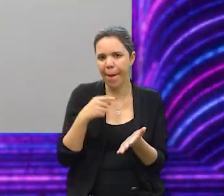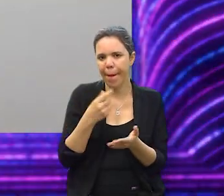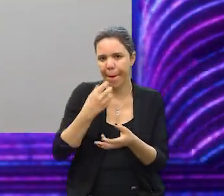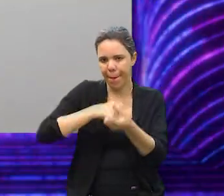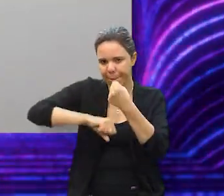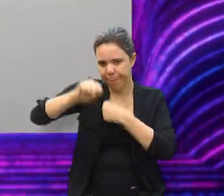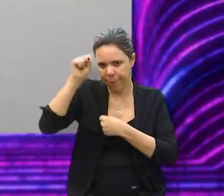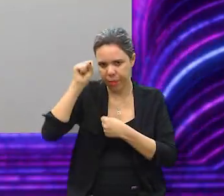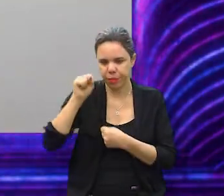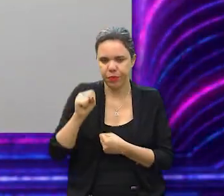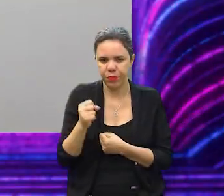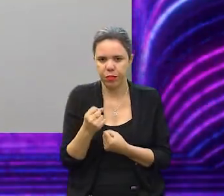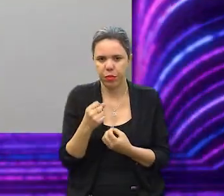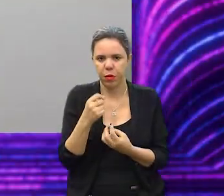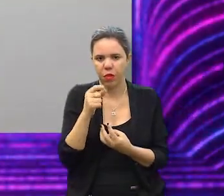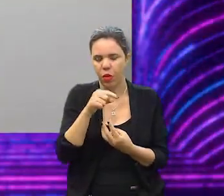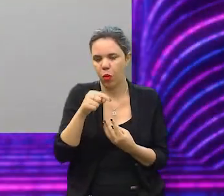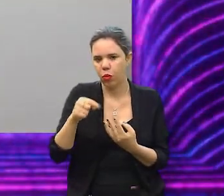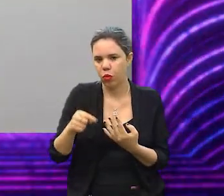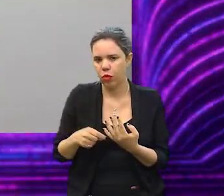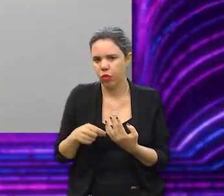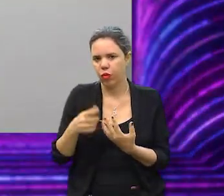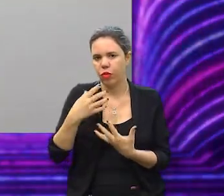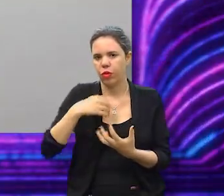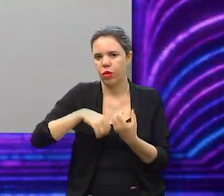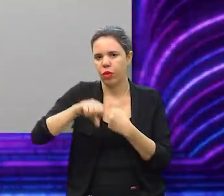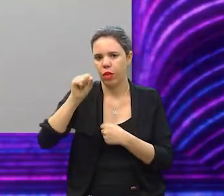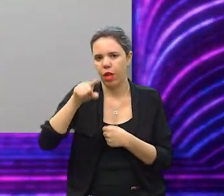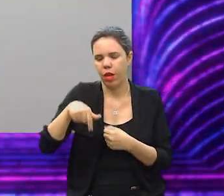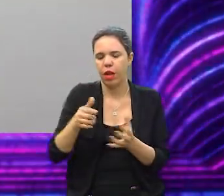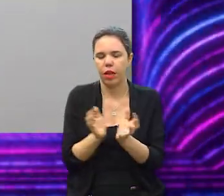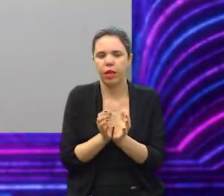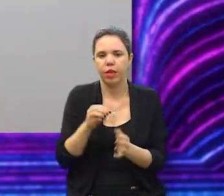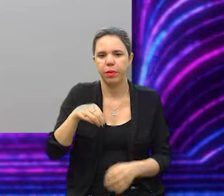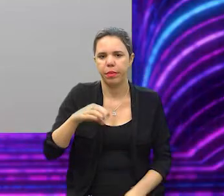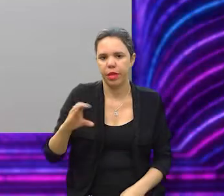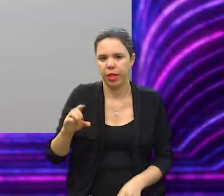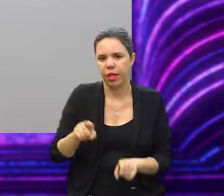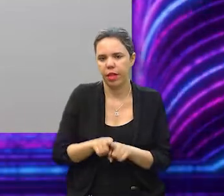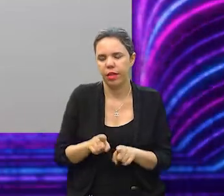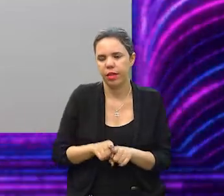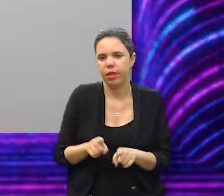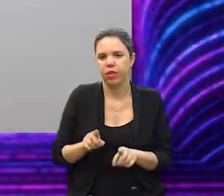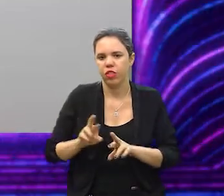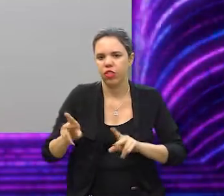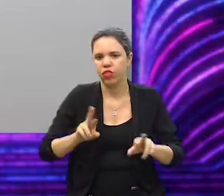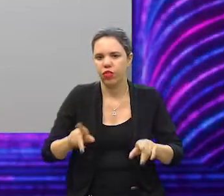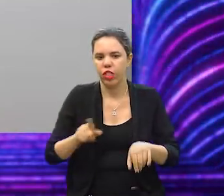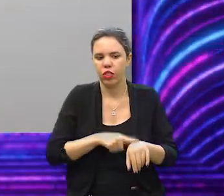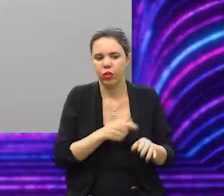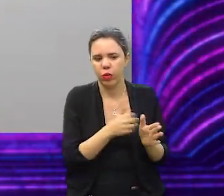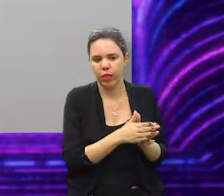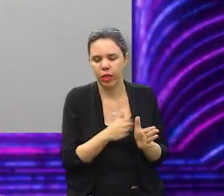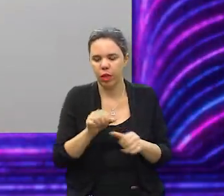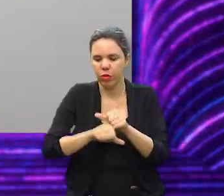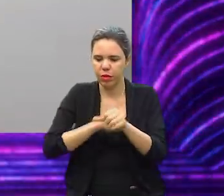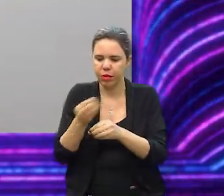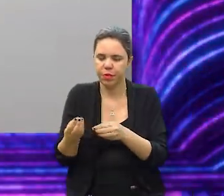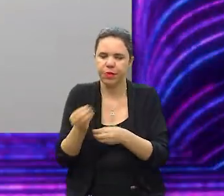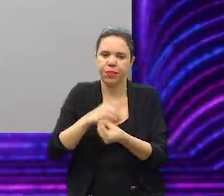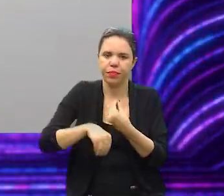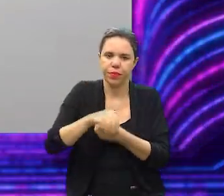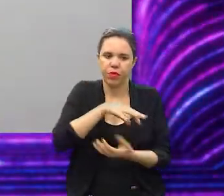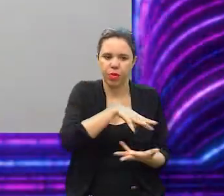super-heróis em que um dos heróis da equipe era o MacEd, né? Porque ele é atemporal. Então, ele pode tanto estar no